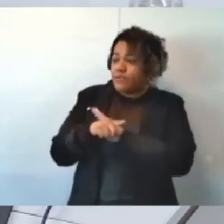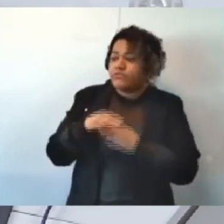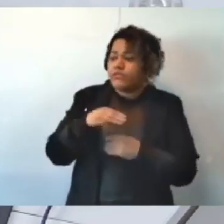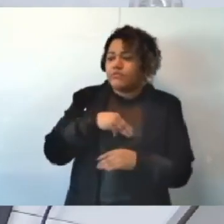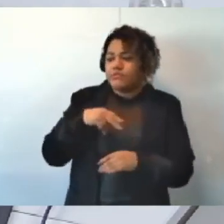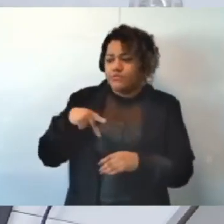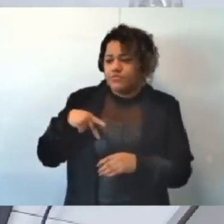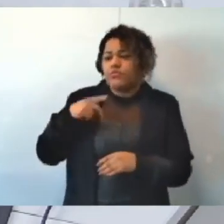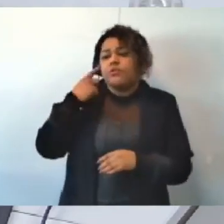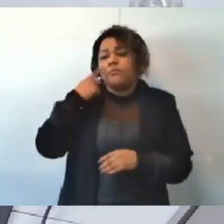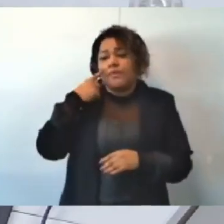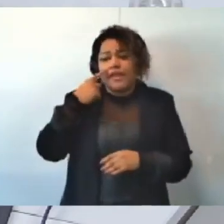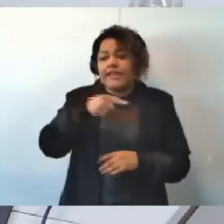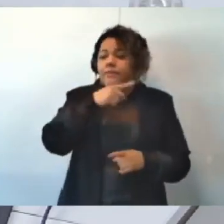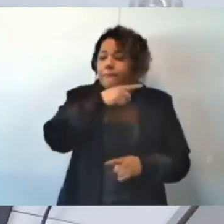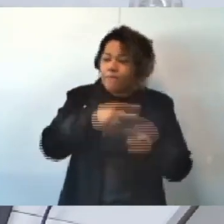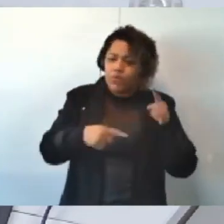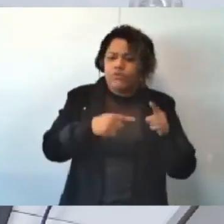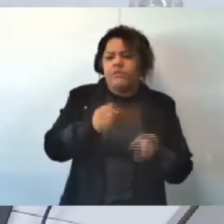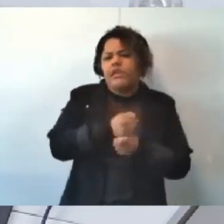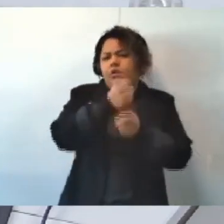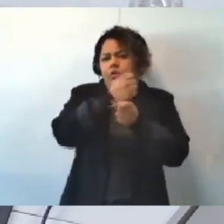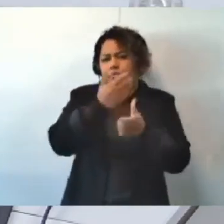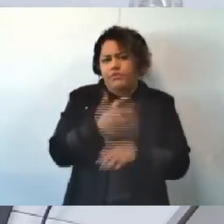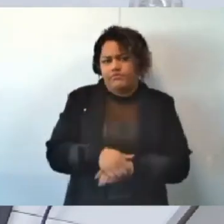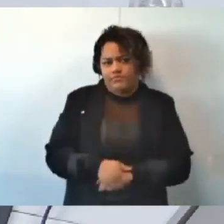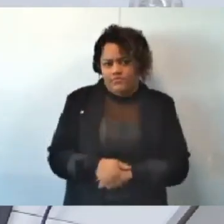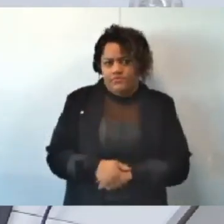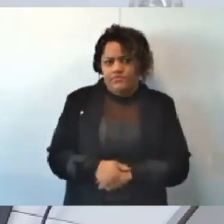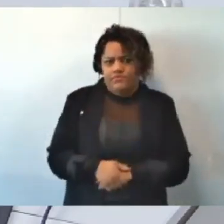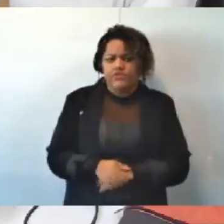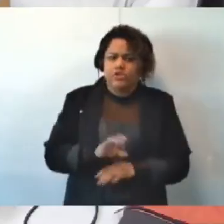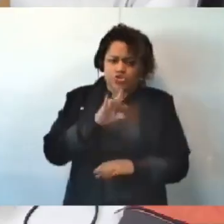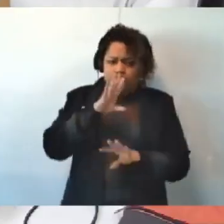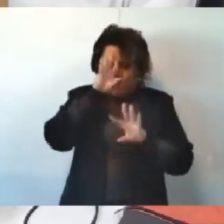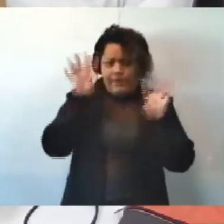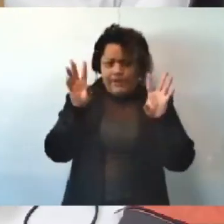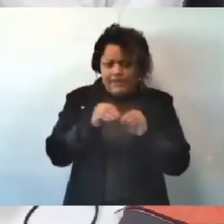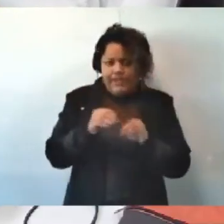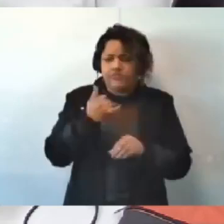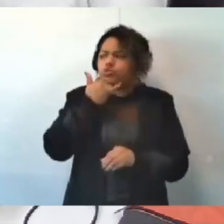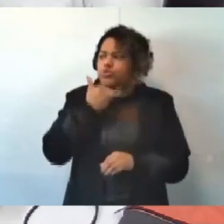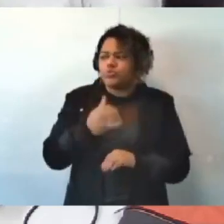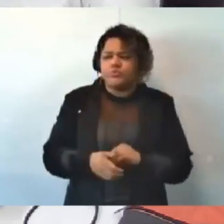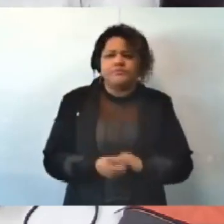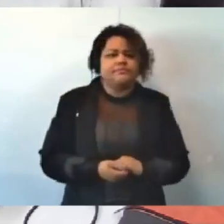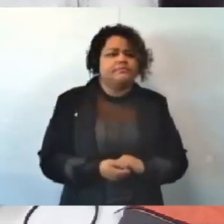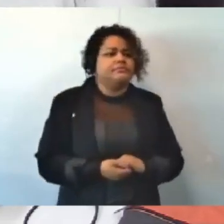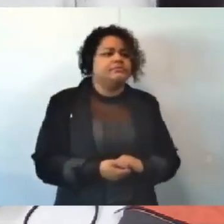estou... já para encerrar a reunião, desculpa. Eles